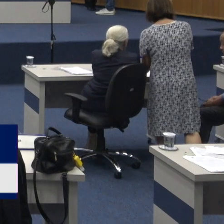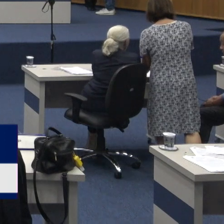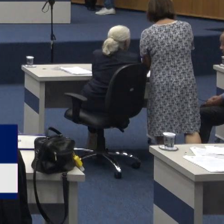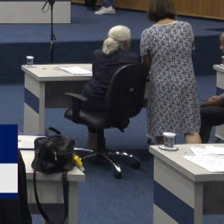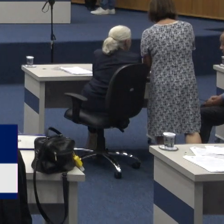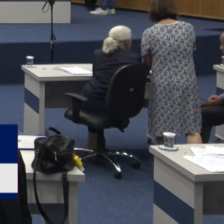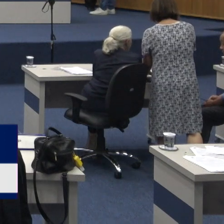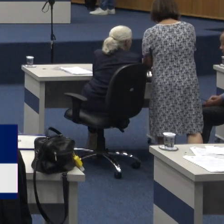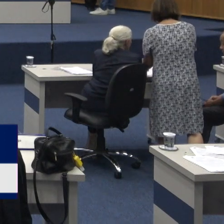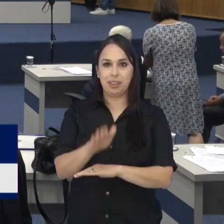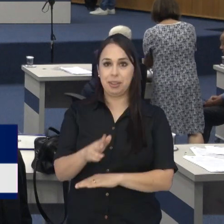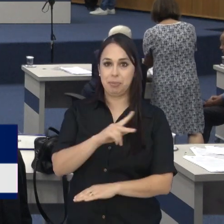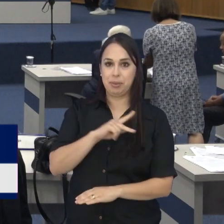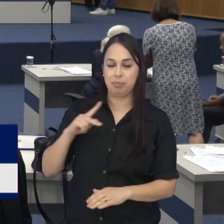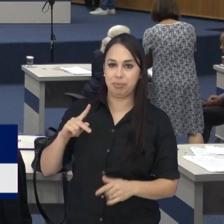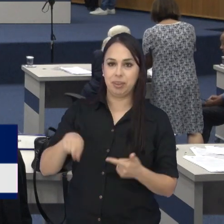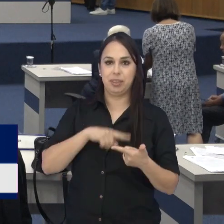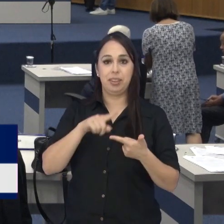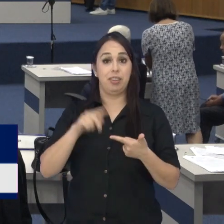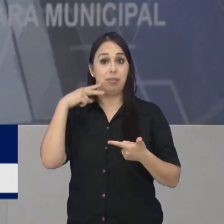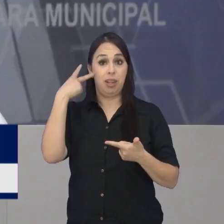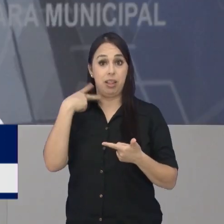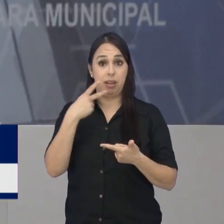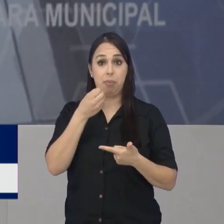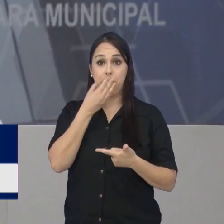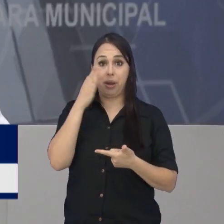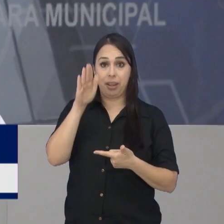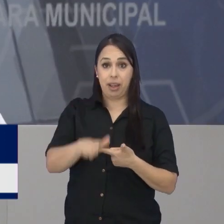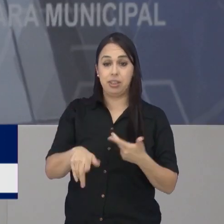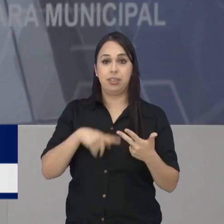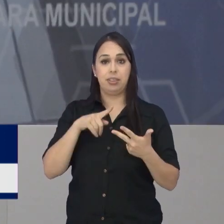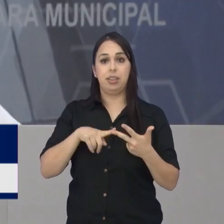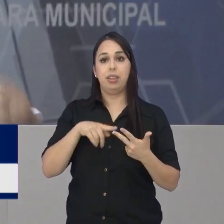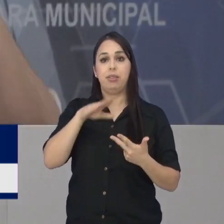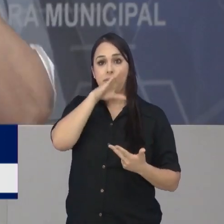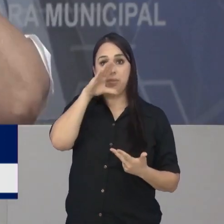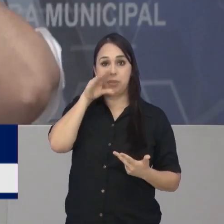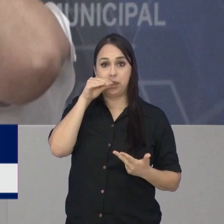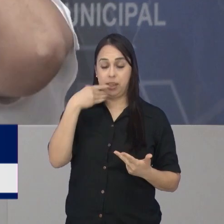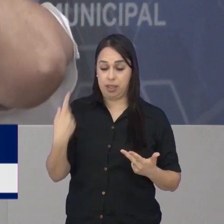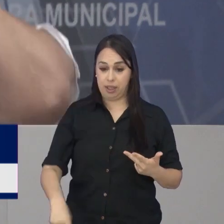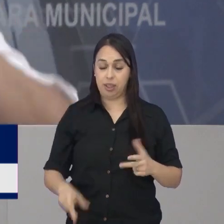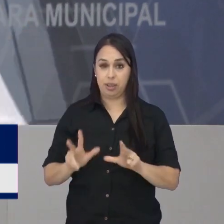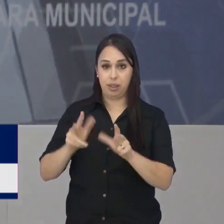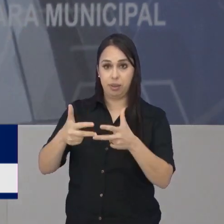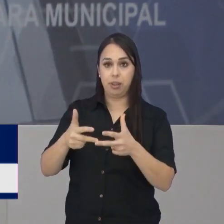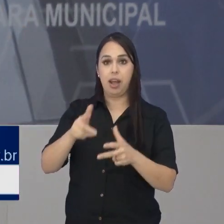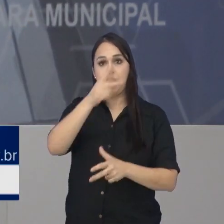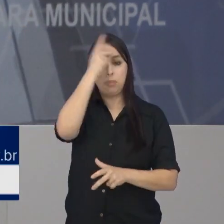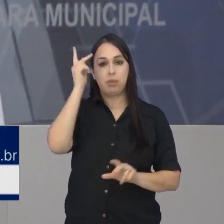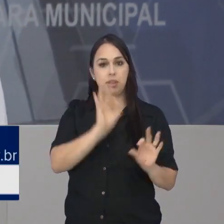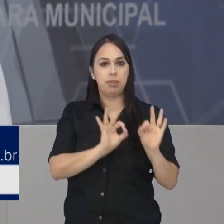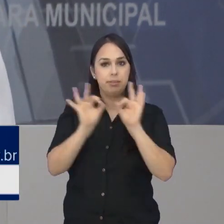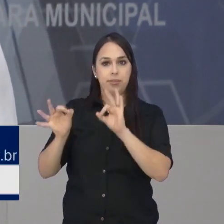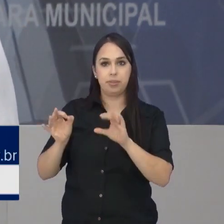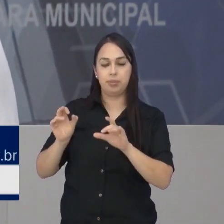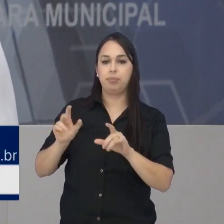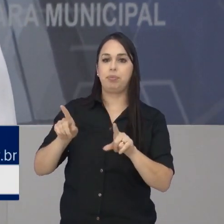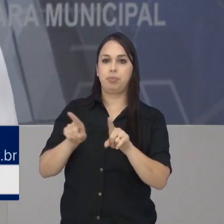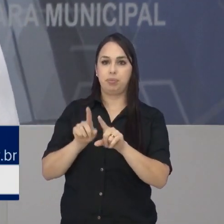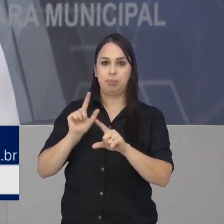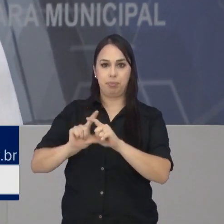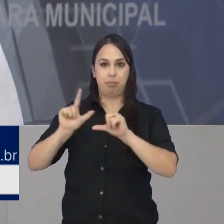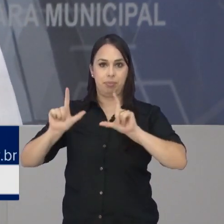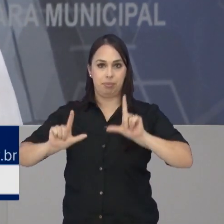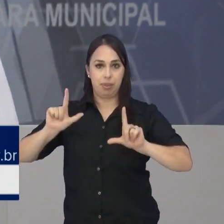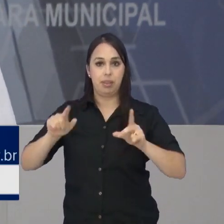Boa tarde, senhor presidente, senhores vereadores, funcionários da casa, todos que estão nos assistindo pela TV Câmara e pela